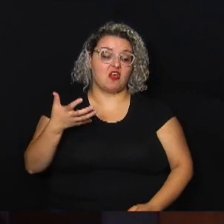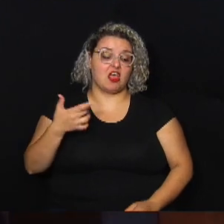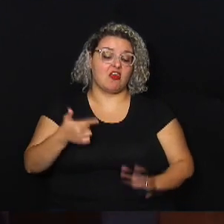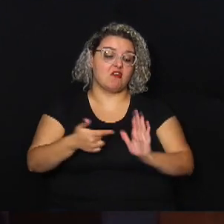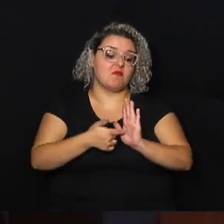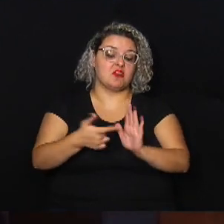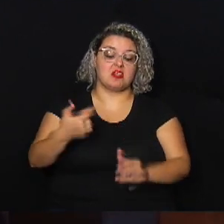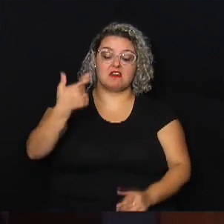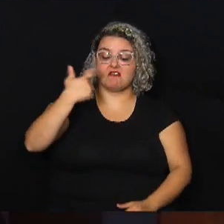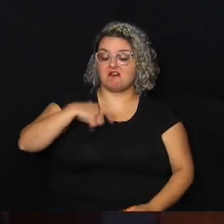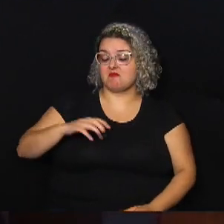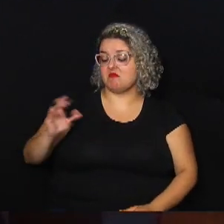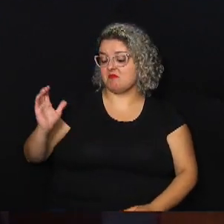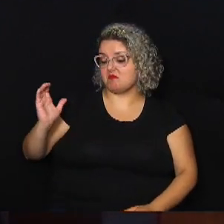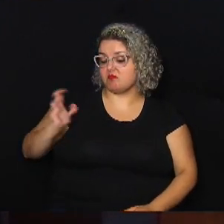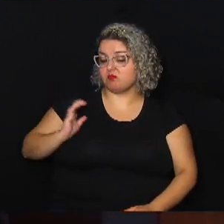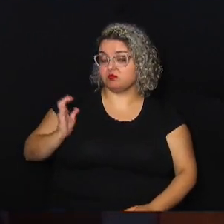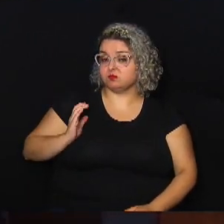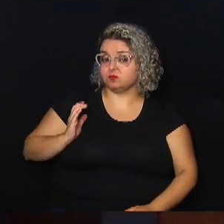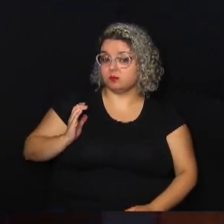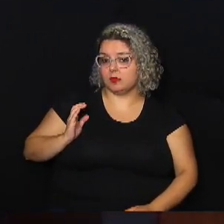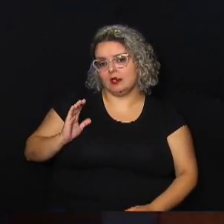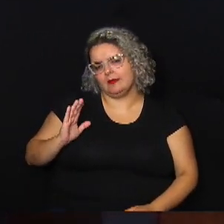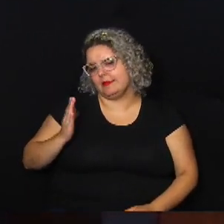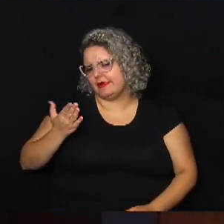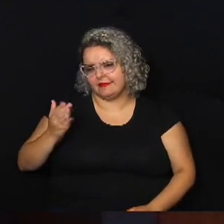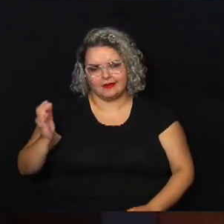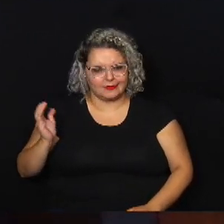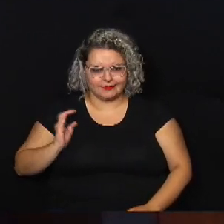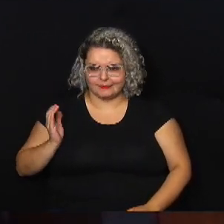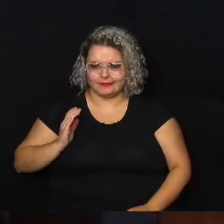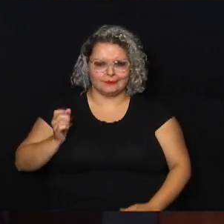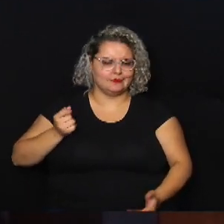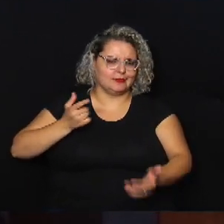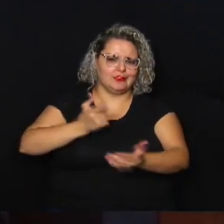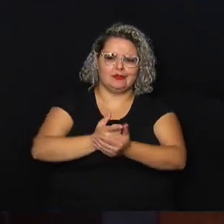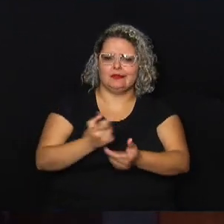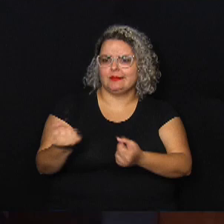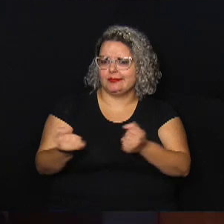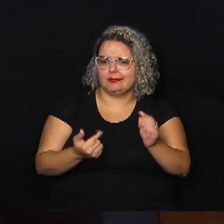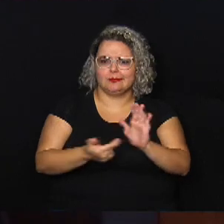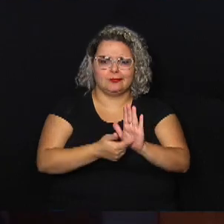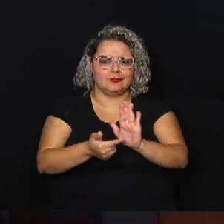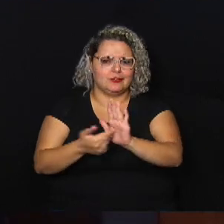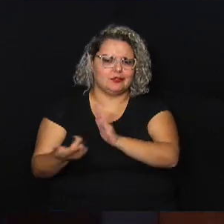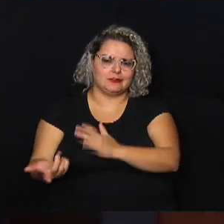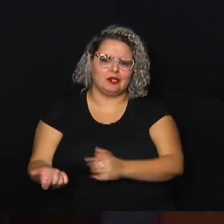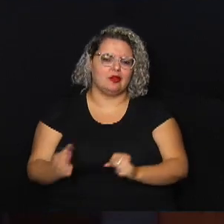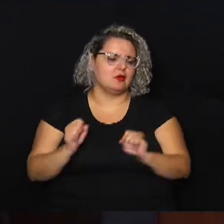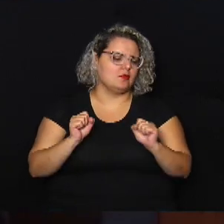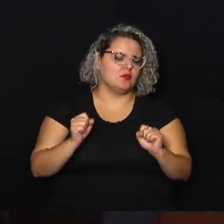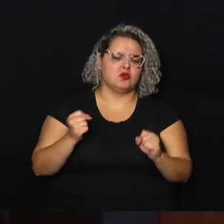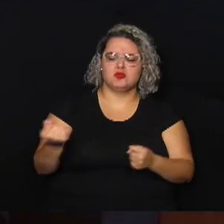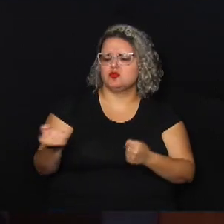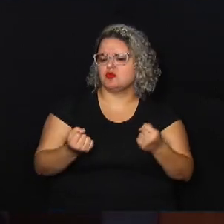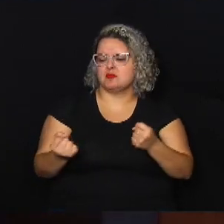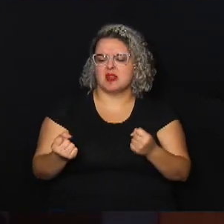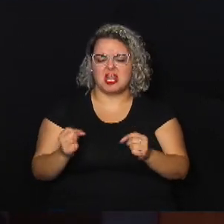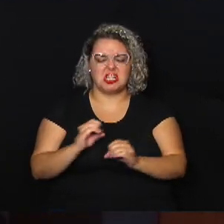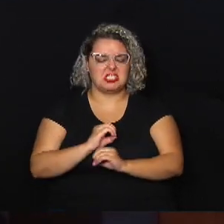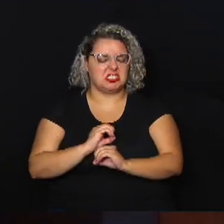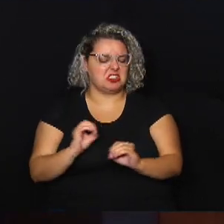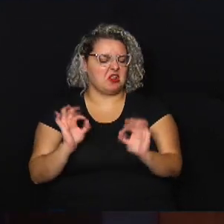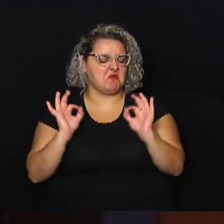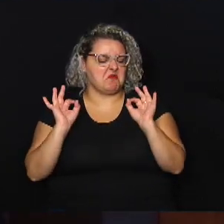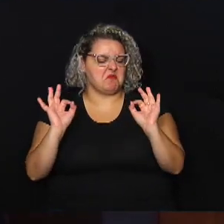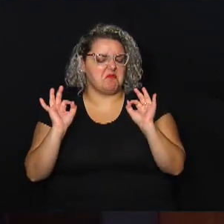aí, muitas vezes uma falsa riqueza, eu vou comprar um carro, mostrar que eu posso comprar um carro zero, um carro de luxo, sabe, ter